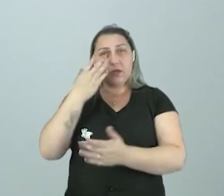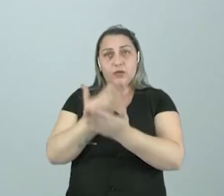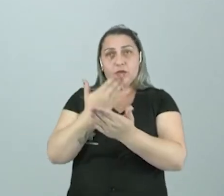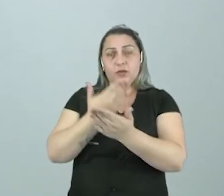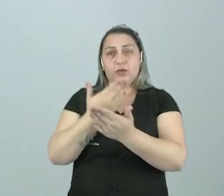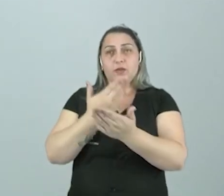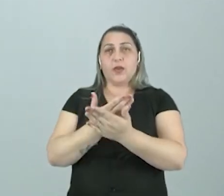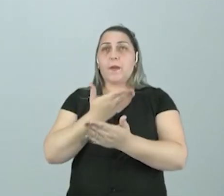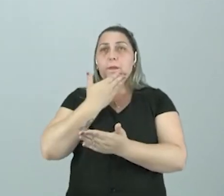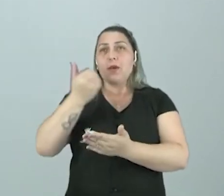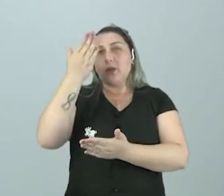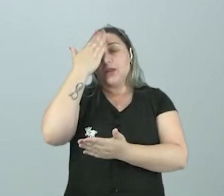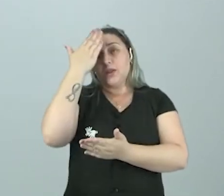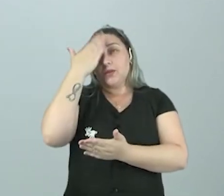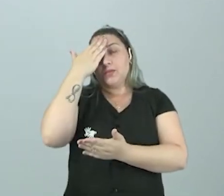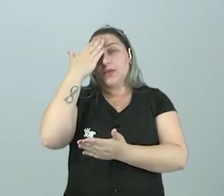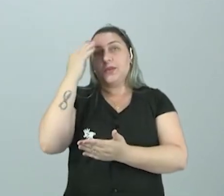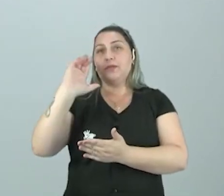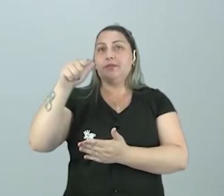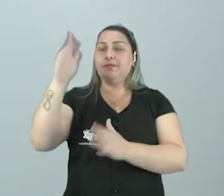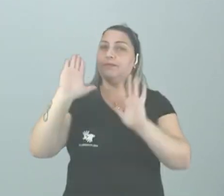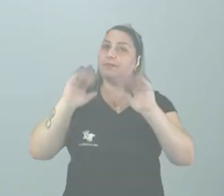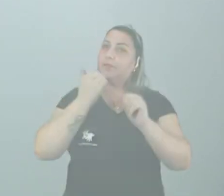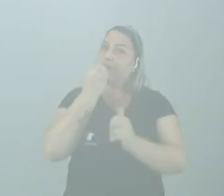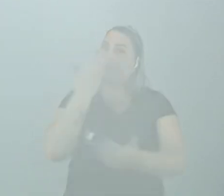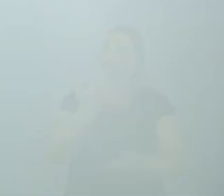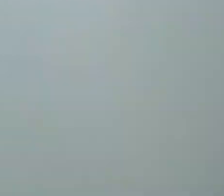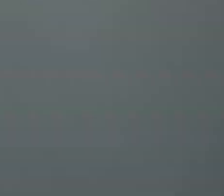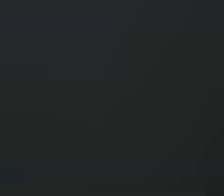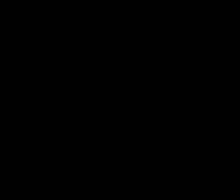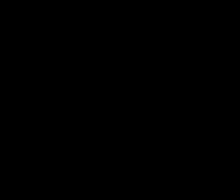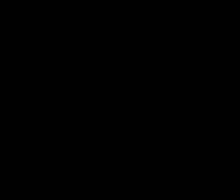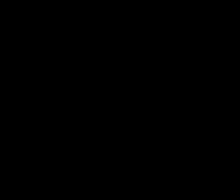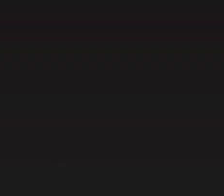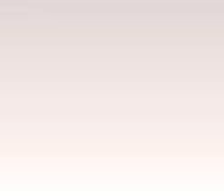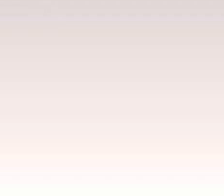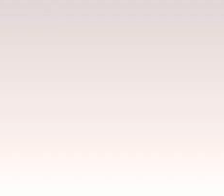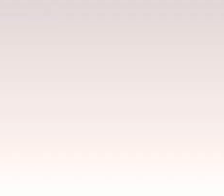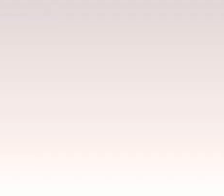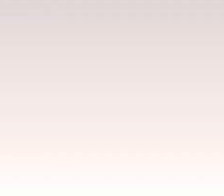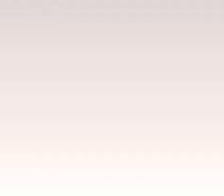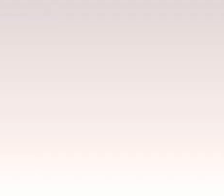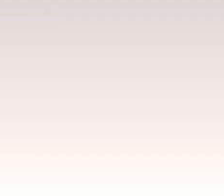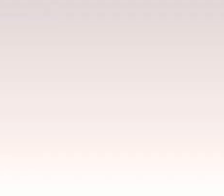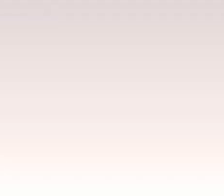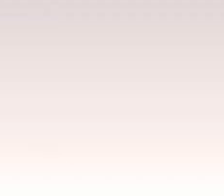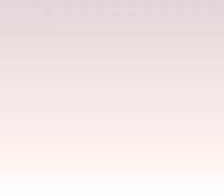para uma melhor compreensão. Até a próxima e bons estudos.